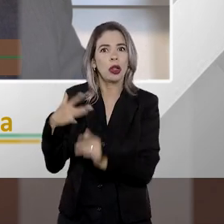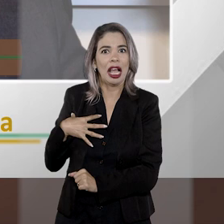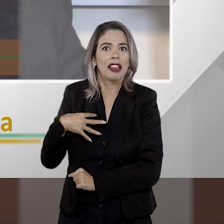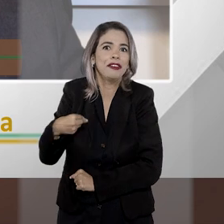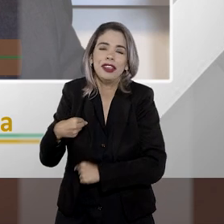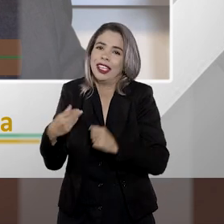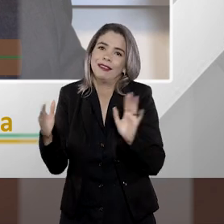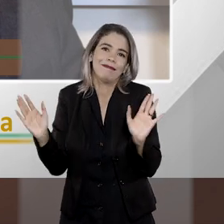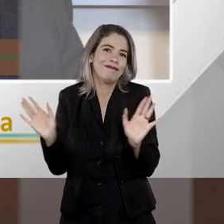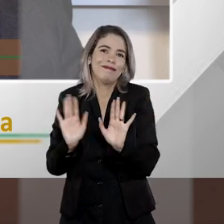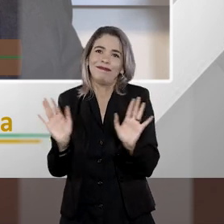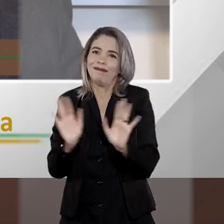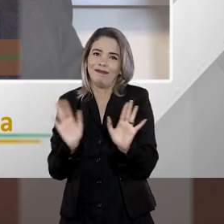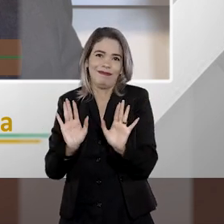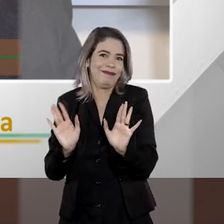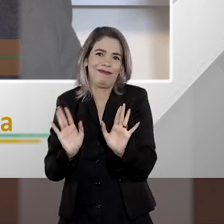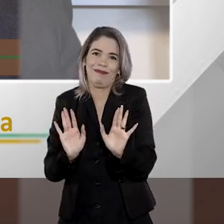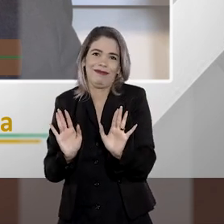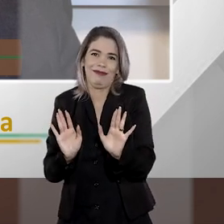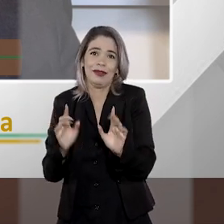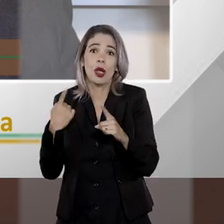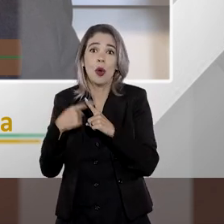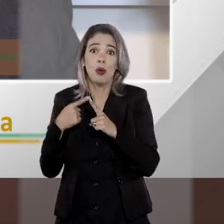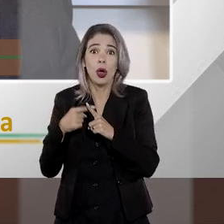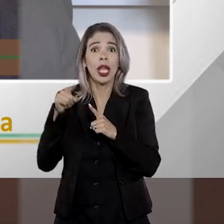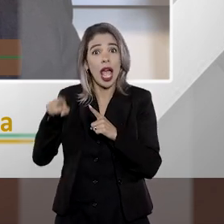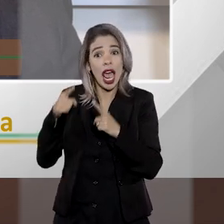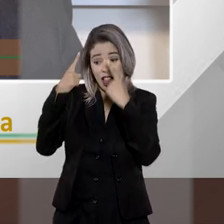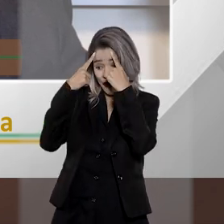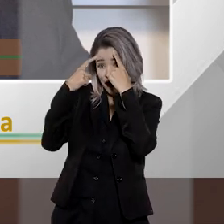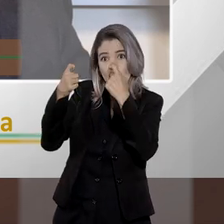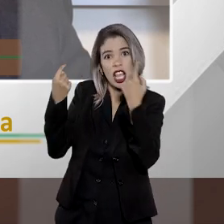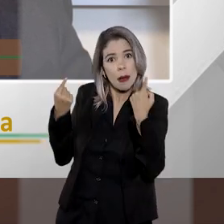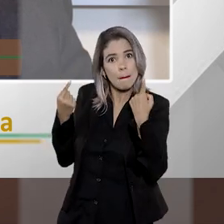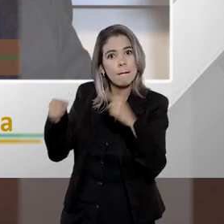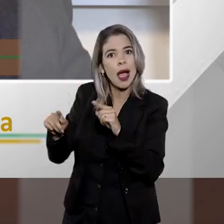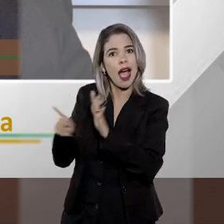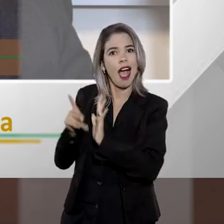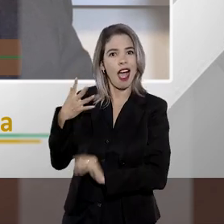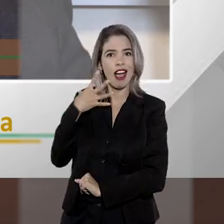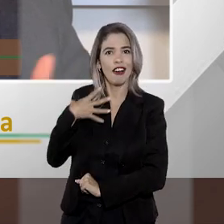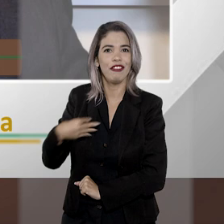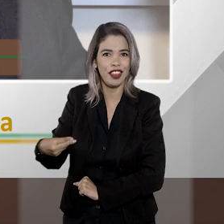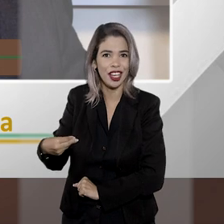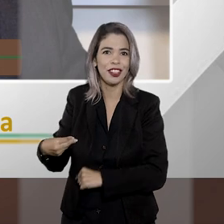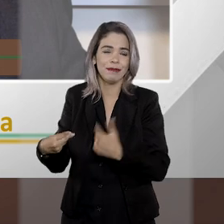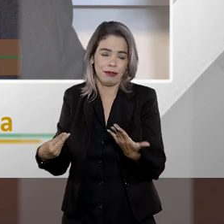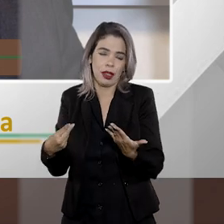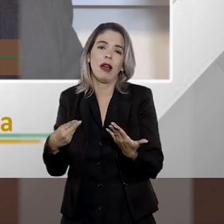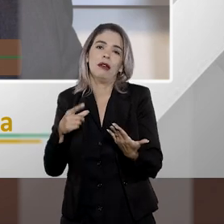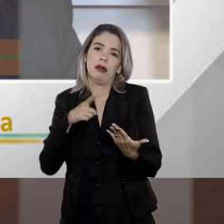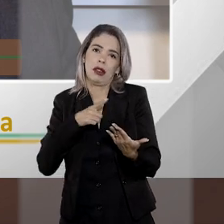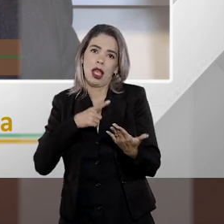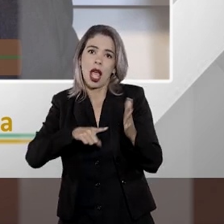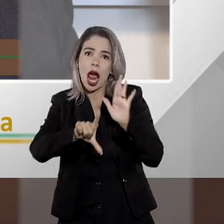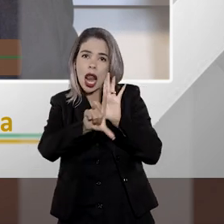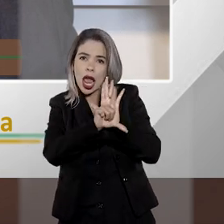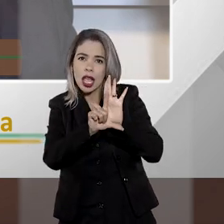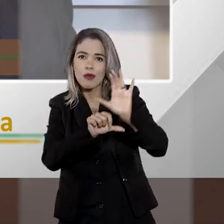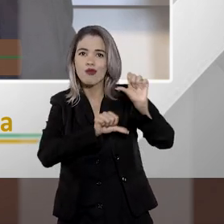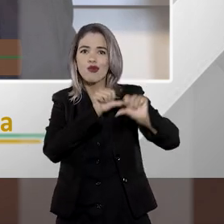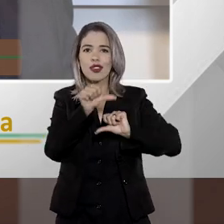autor ou autora da violência contra ela cometida. Ou quando, já numa alteração legislativa